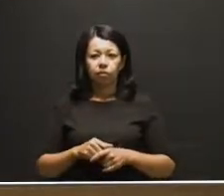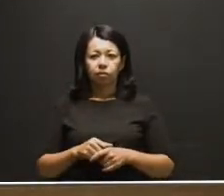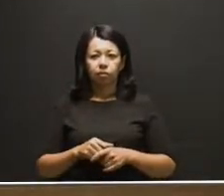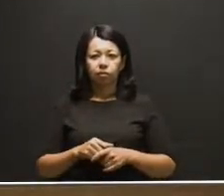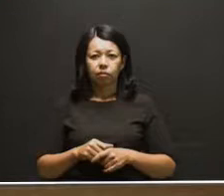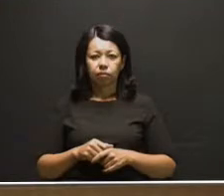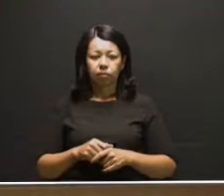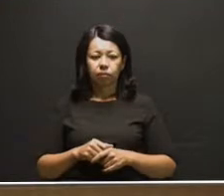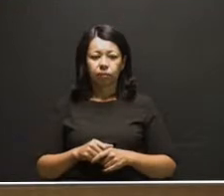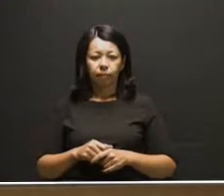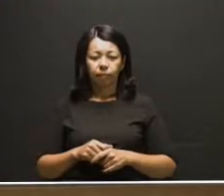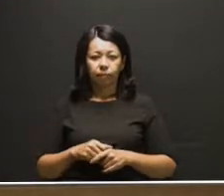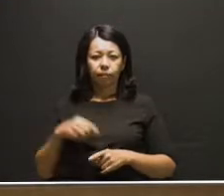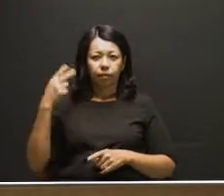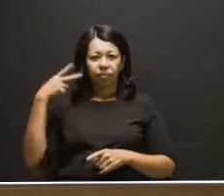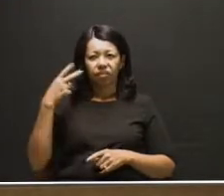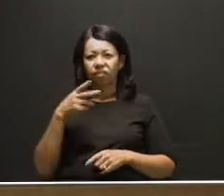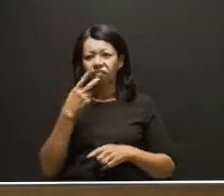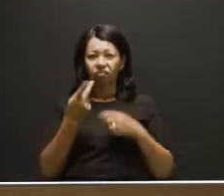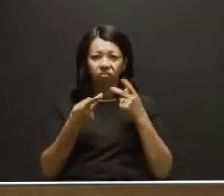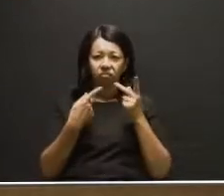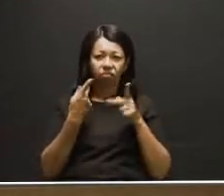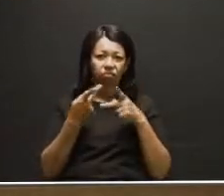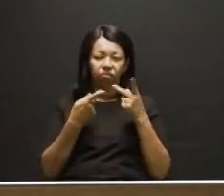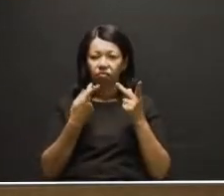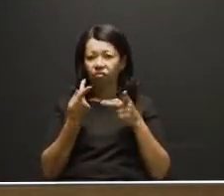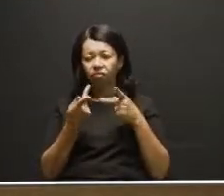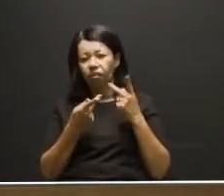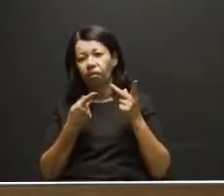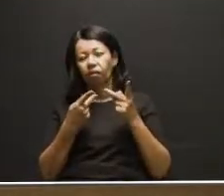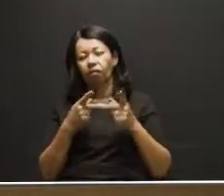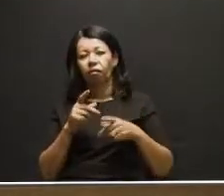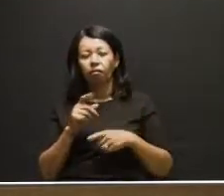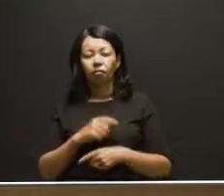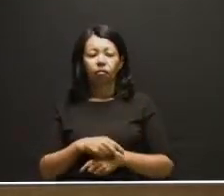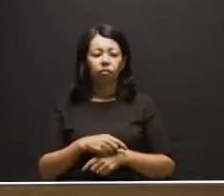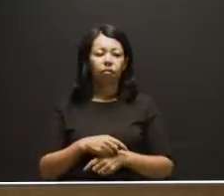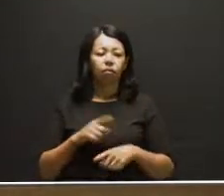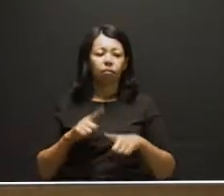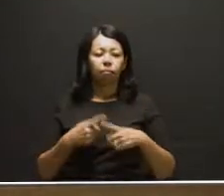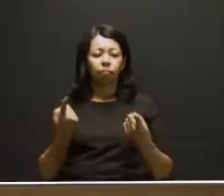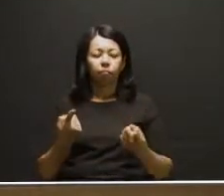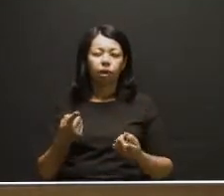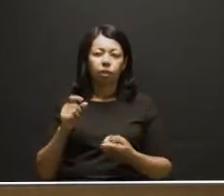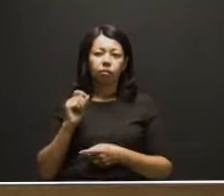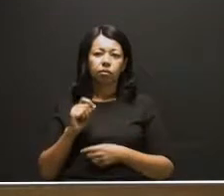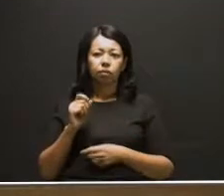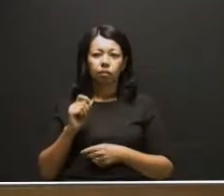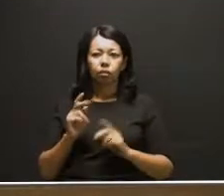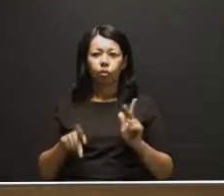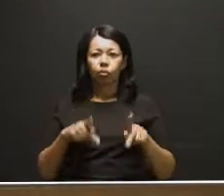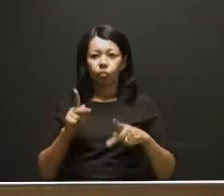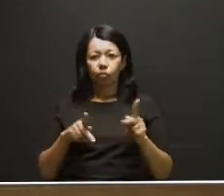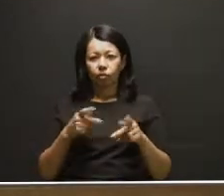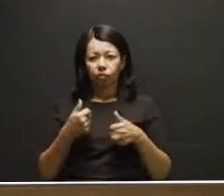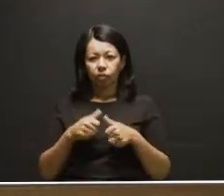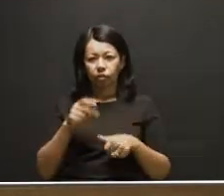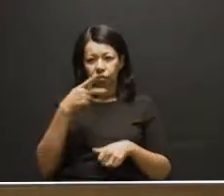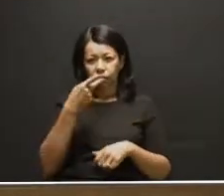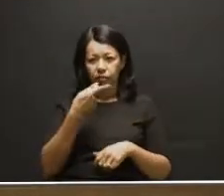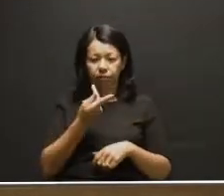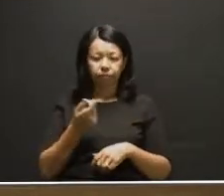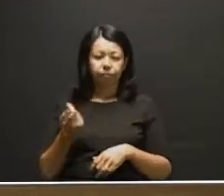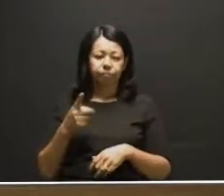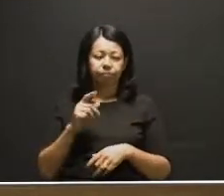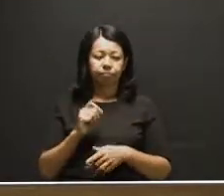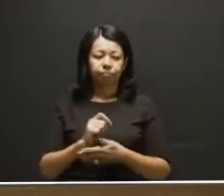o vereador fala demais o vereador criticou demais mas só a população que está falando aqui